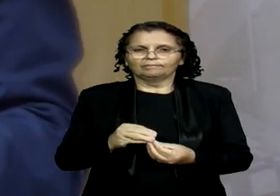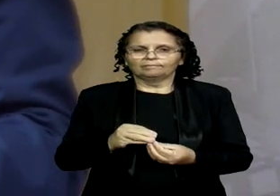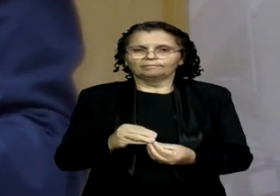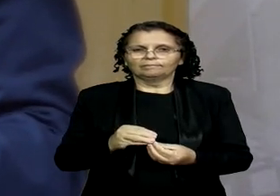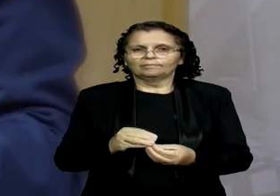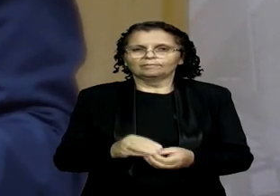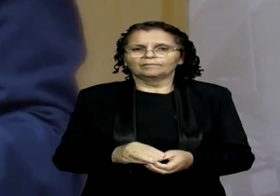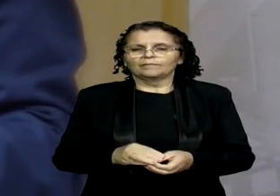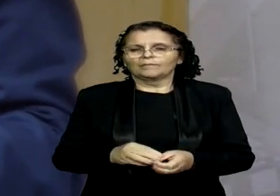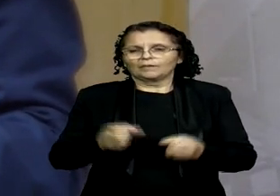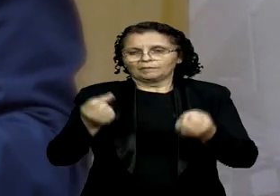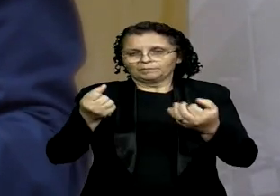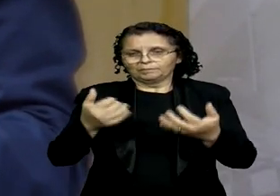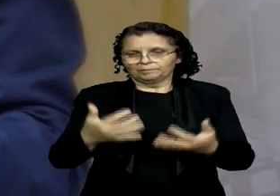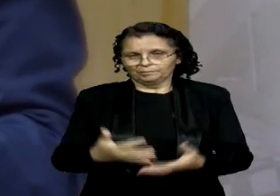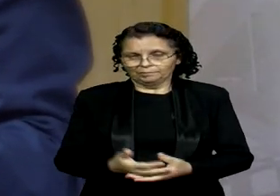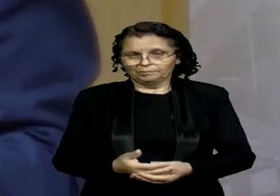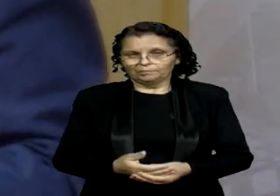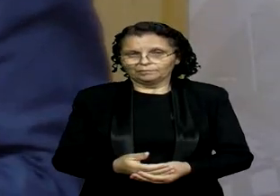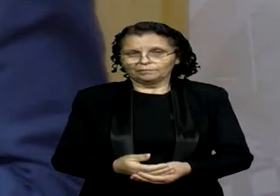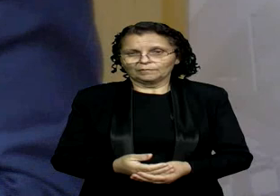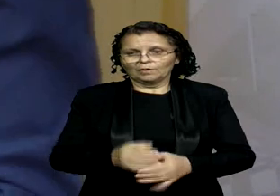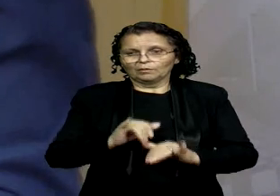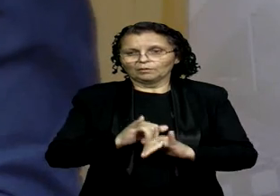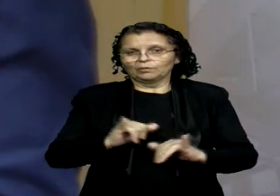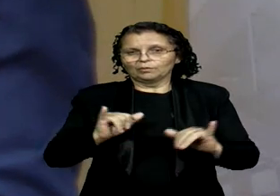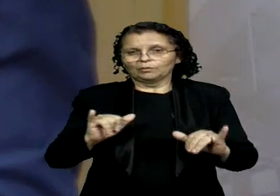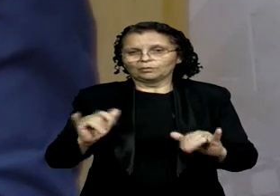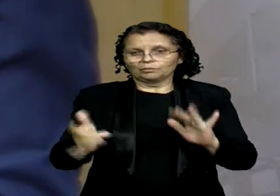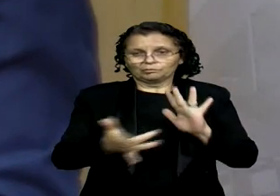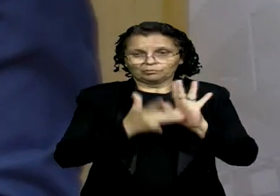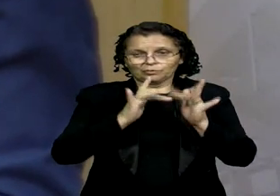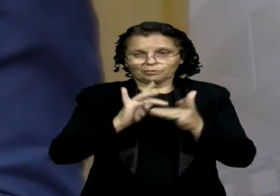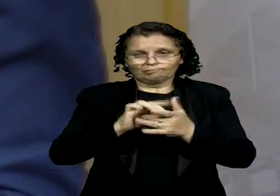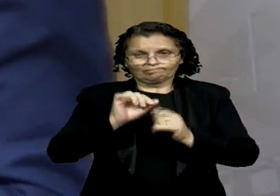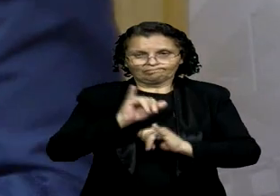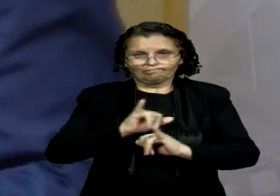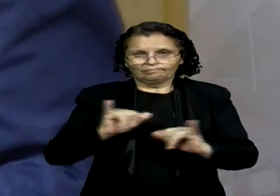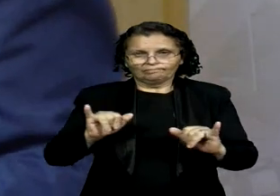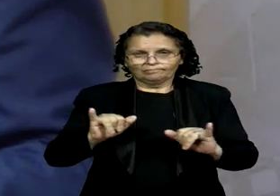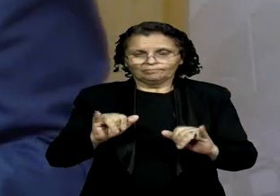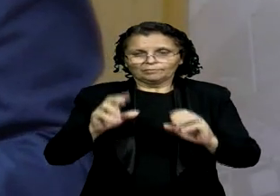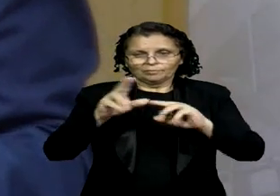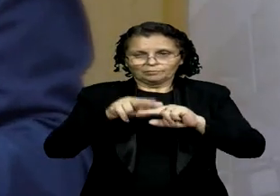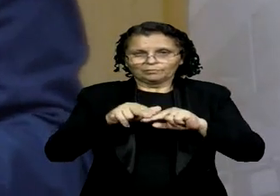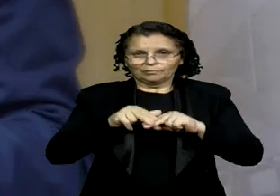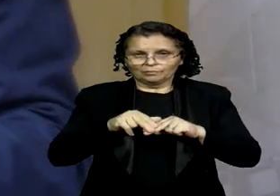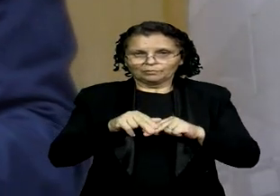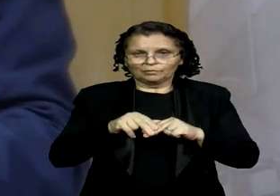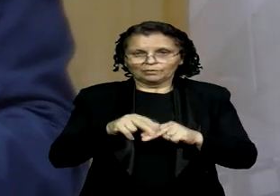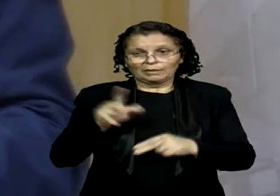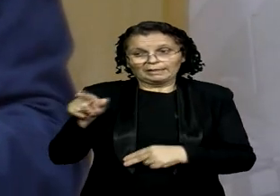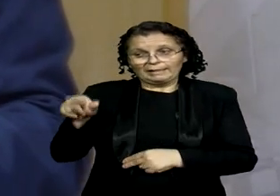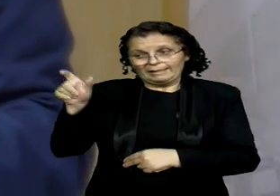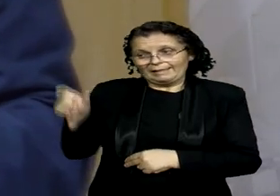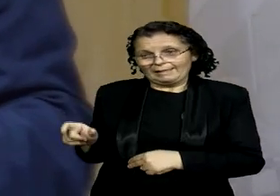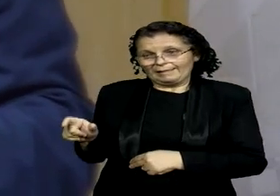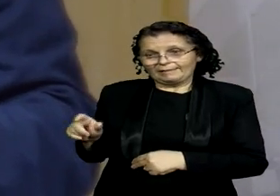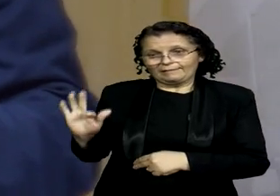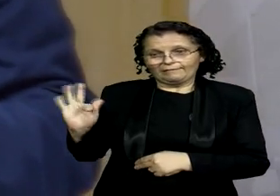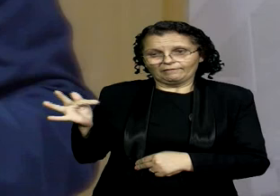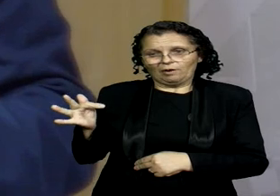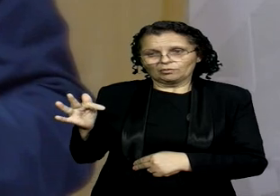citando uma declaração de Jesus acerca desse pastor,